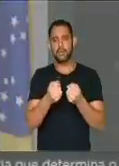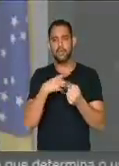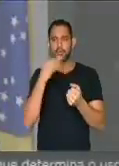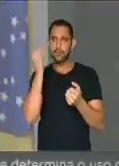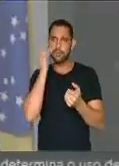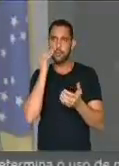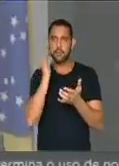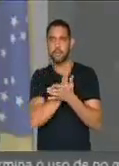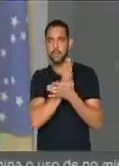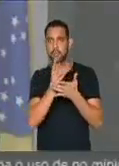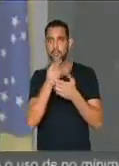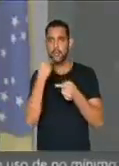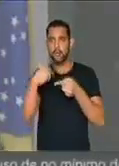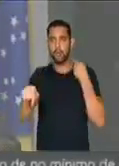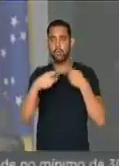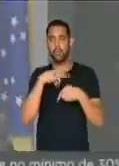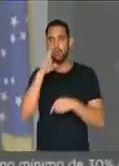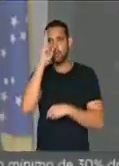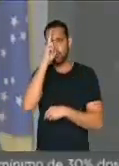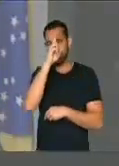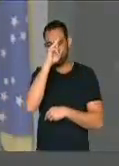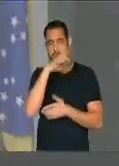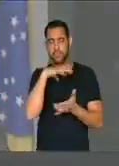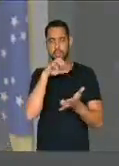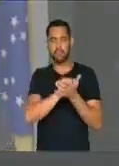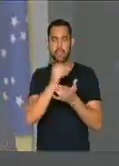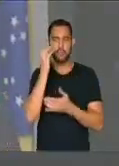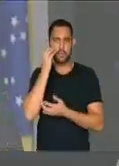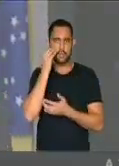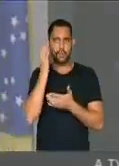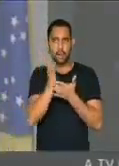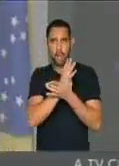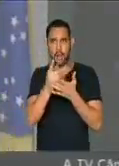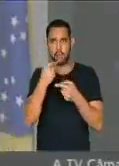essa tentativa de proibir o Uber e os aplicativos de transporte em nosso país.